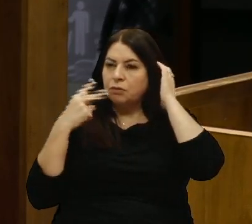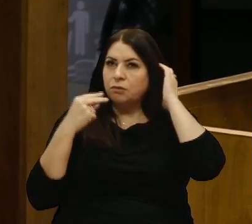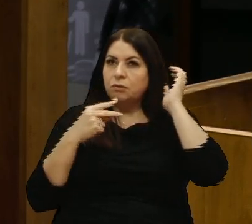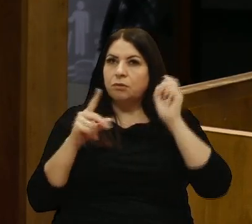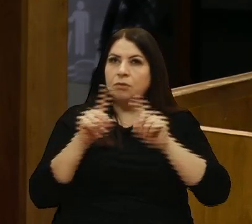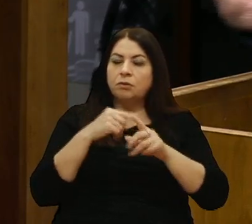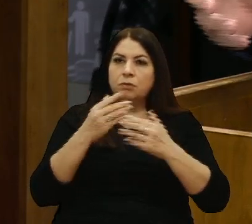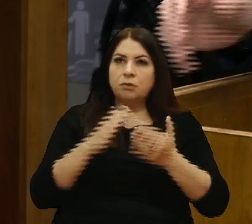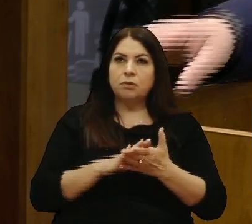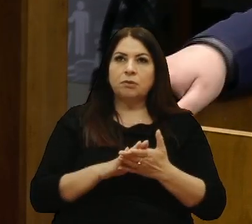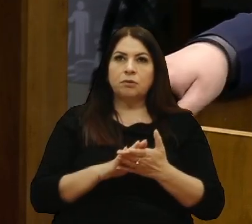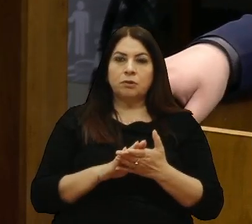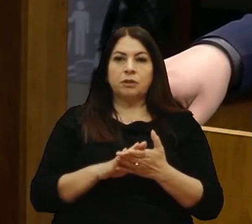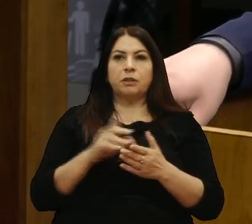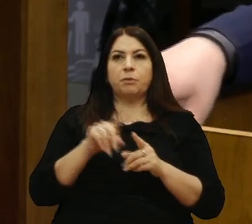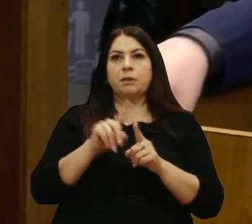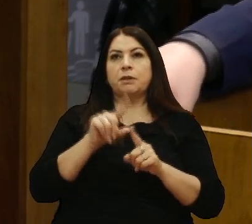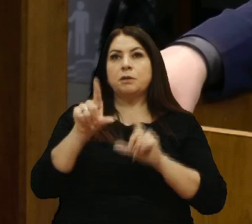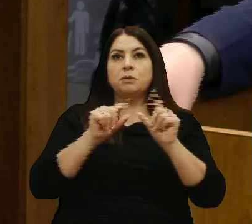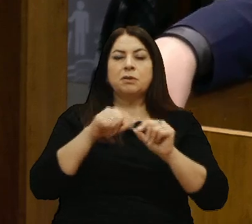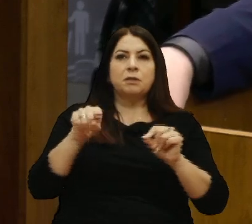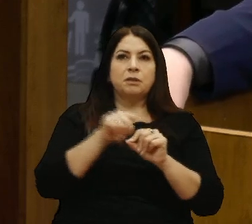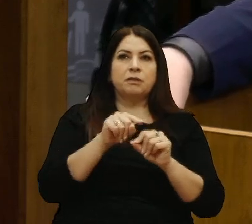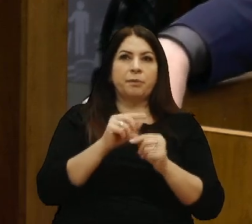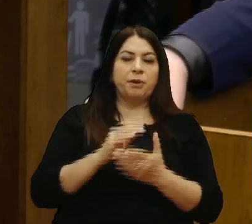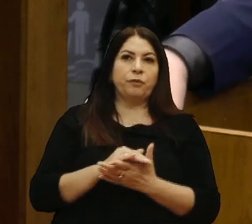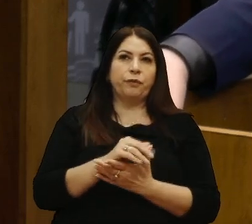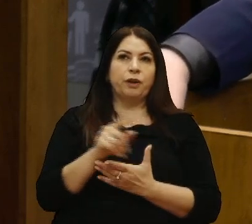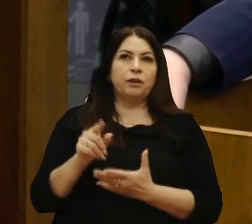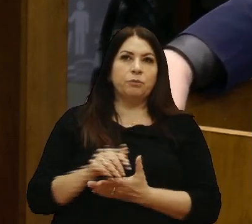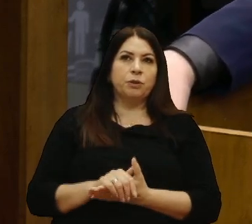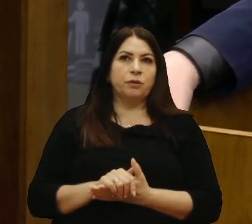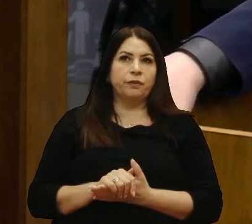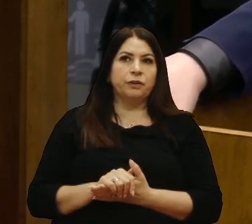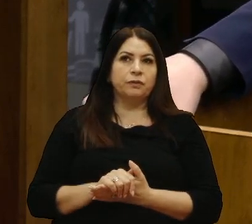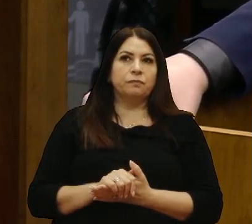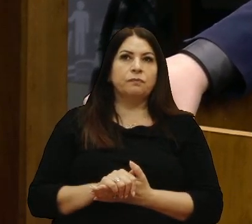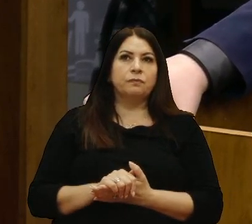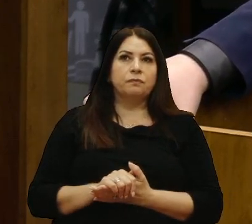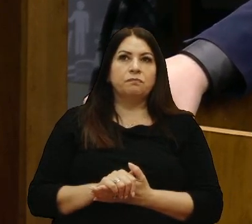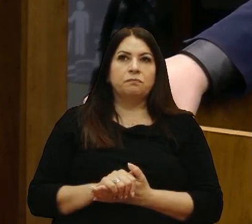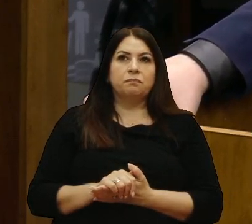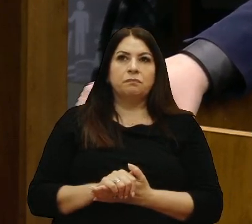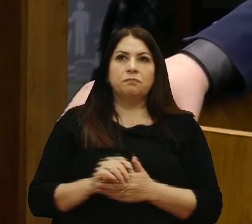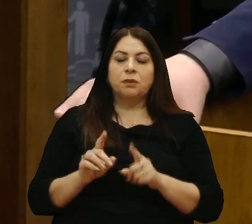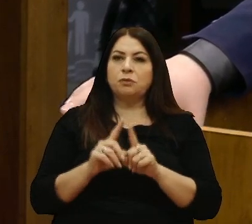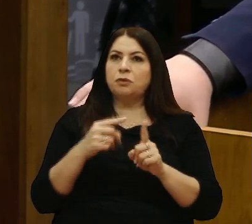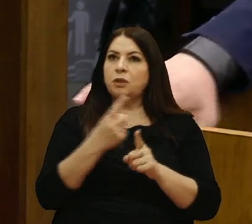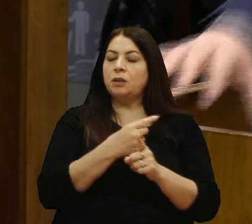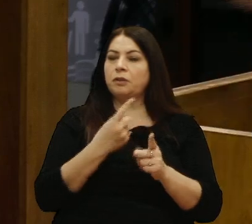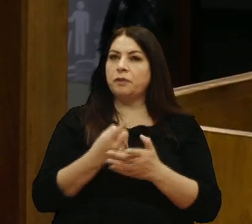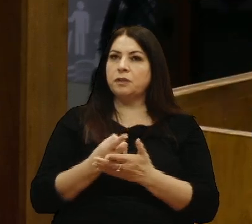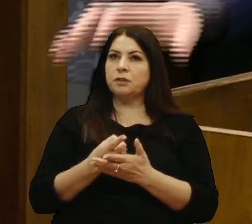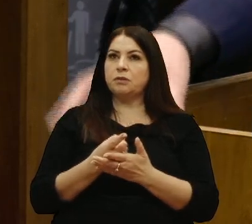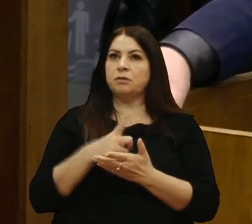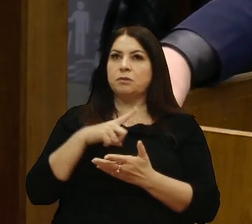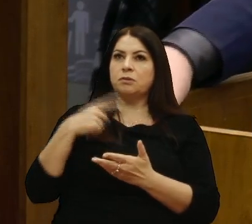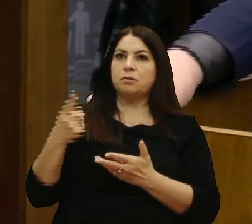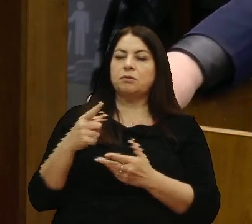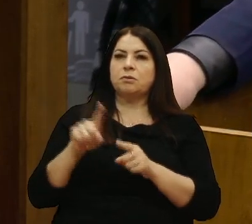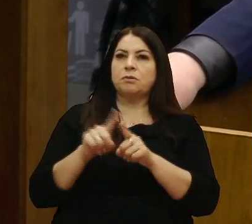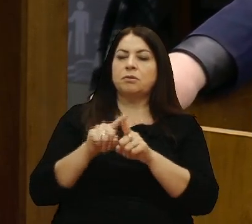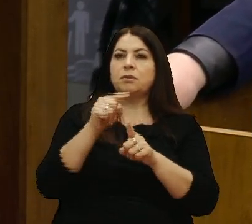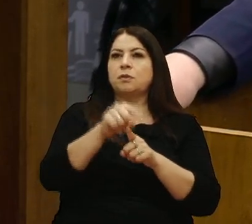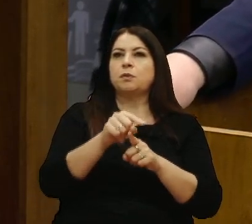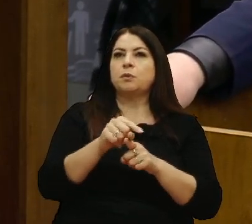da casa, também tem essa opção de optar. Apenas uma questão de nós deixarmos pontuado, porque parece que nós estamos falando, é Deus contra o diabo,